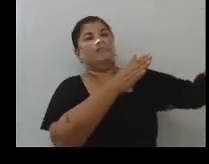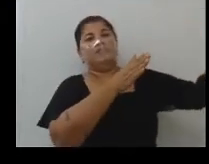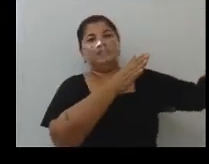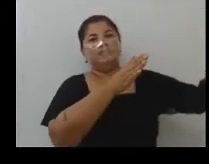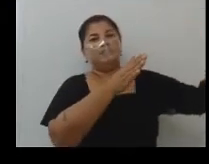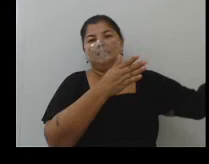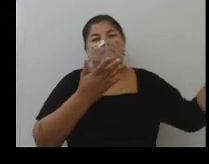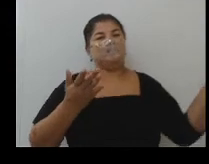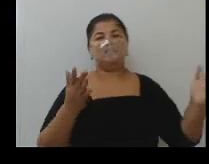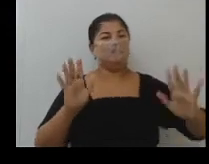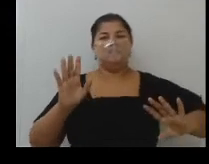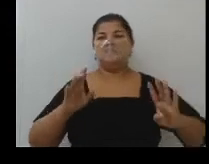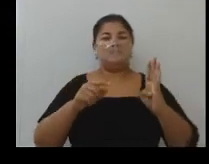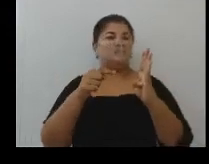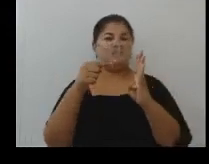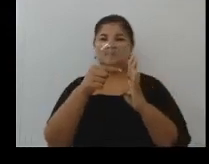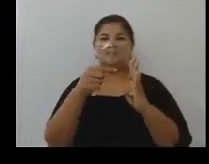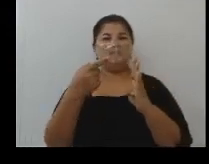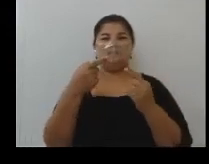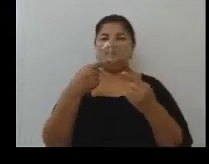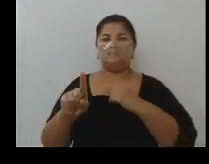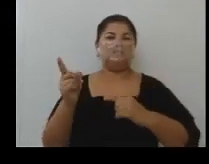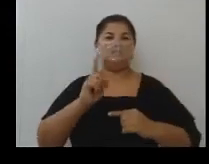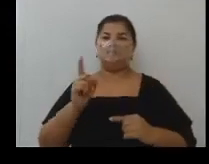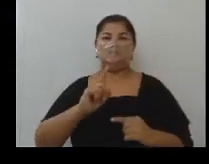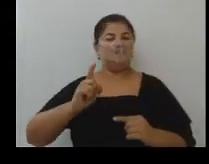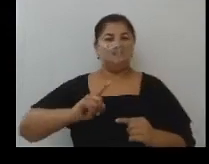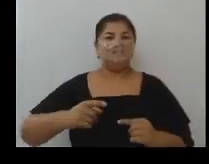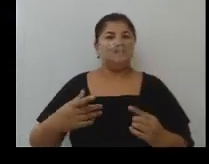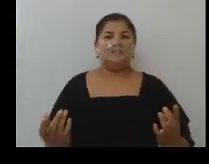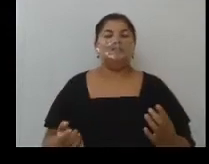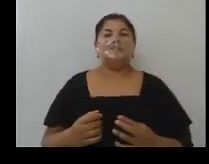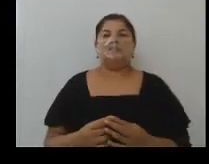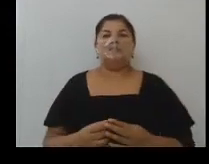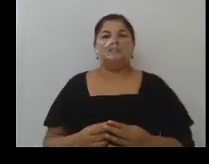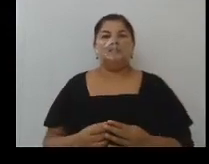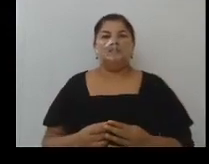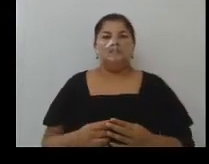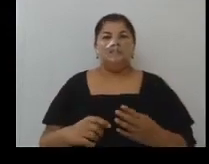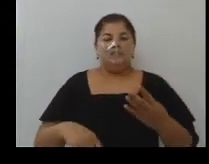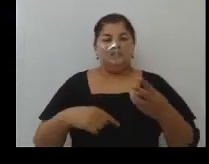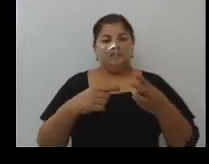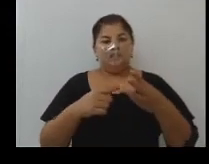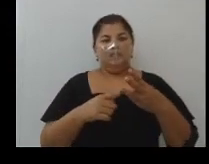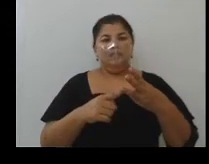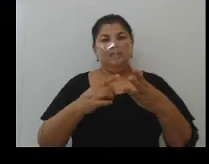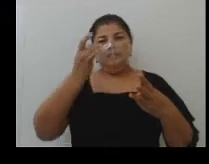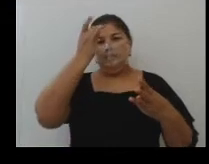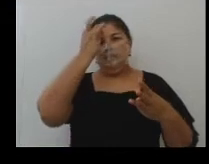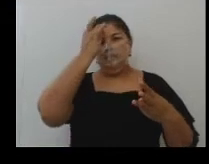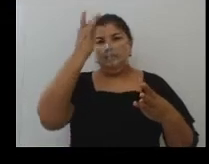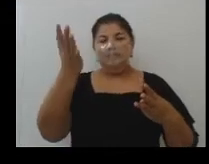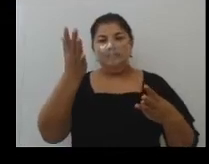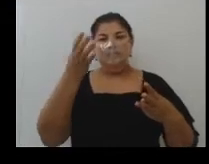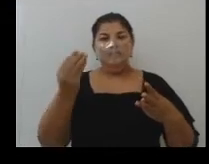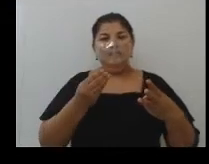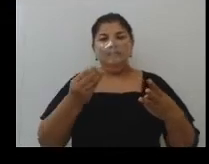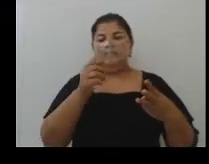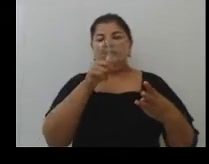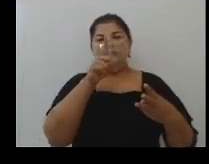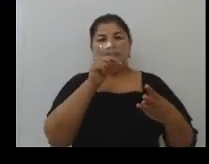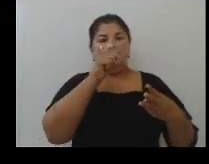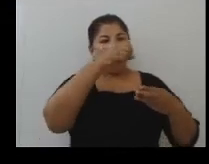isso não faz diferença se ele está mais alto ou mais baixo. Torna mais fácil o escoamento de água para